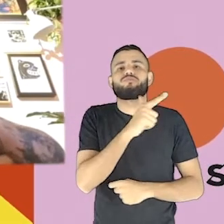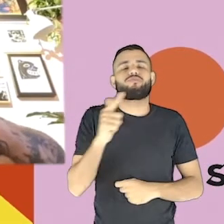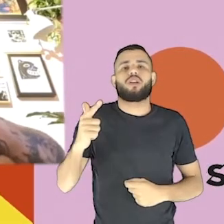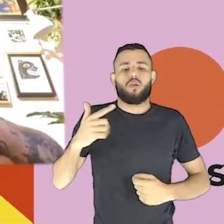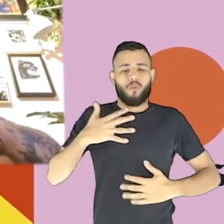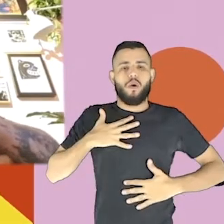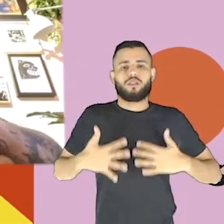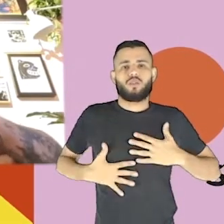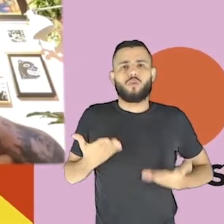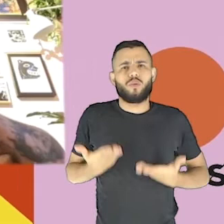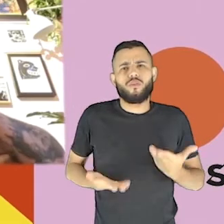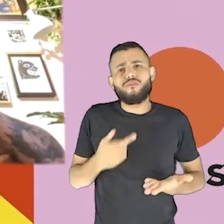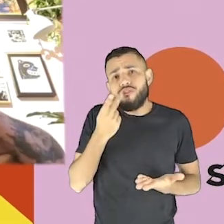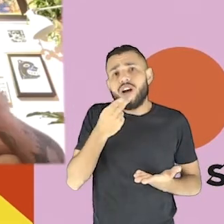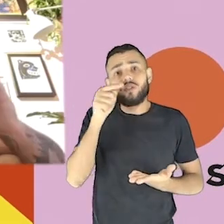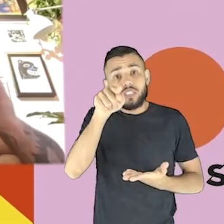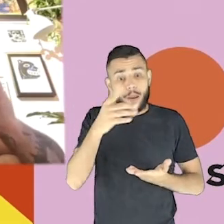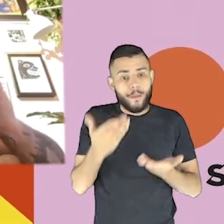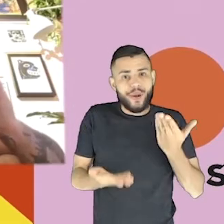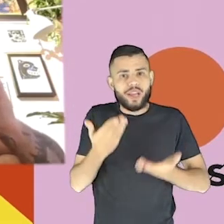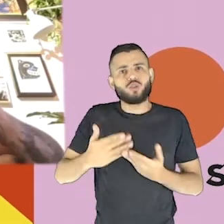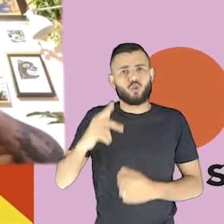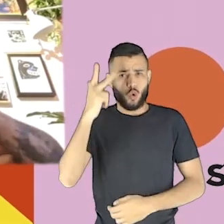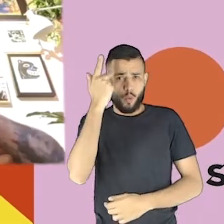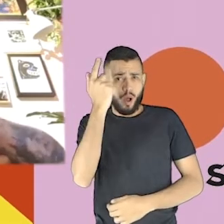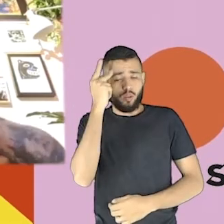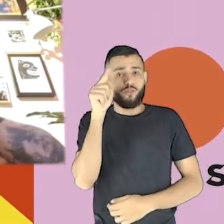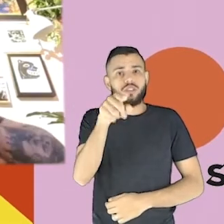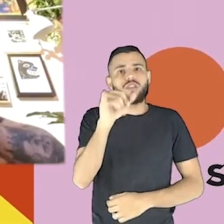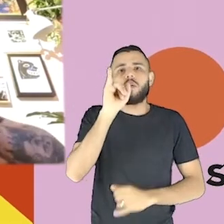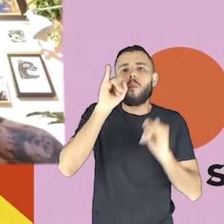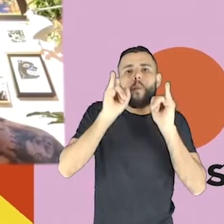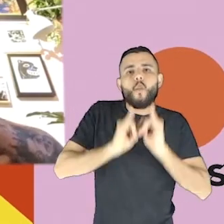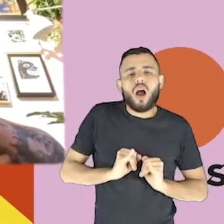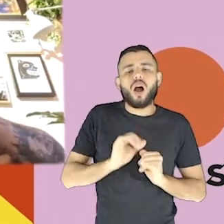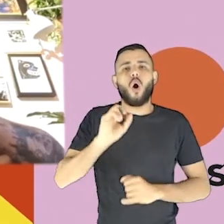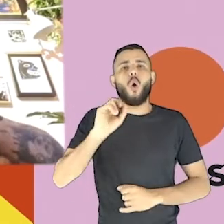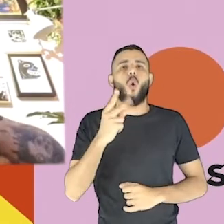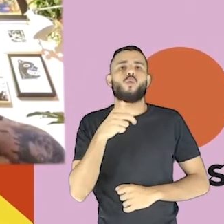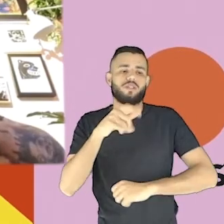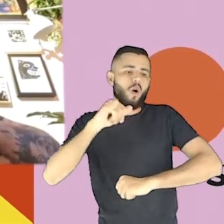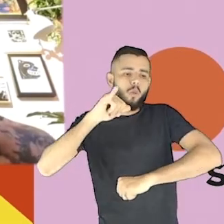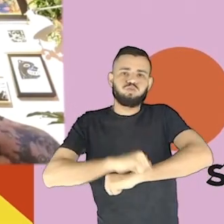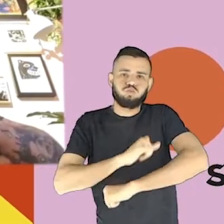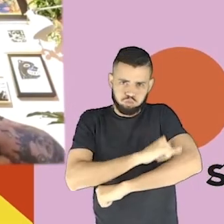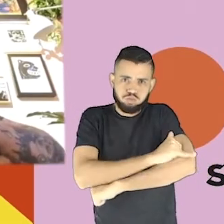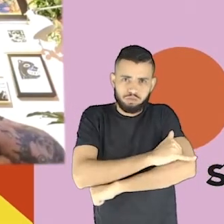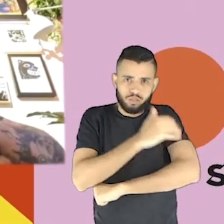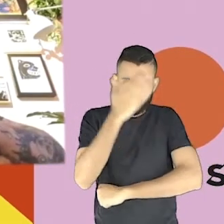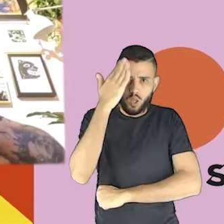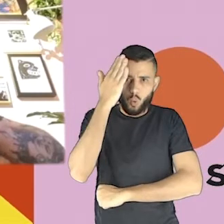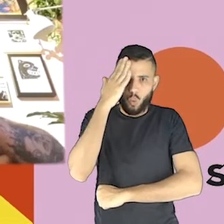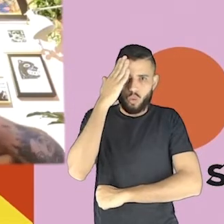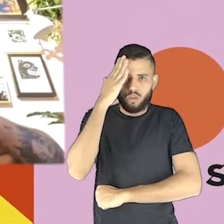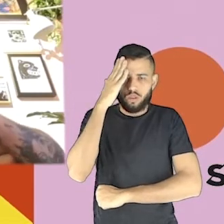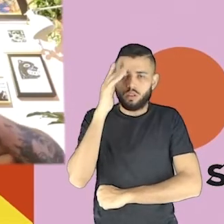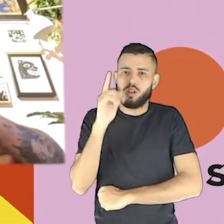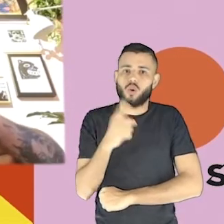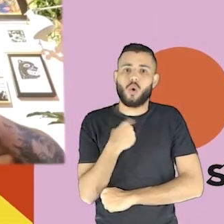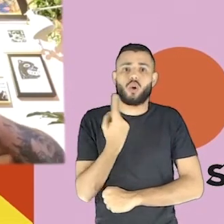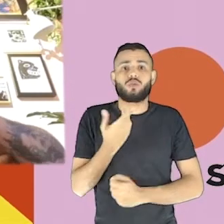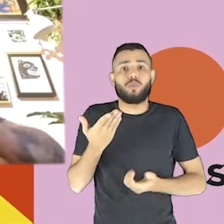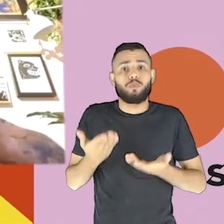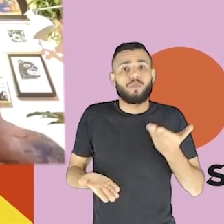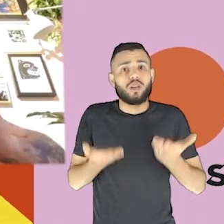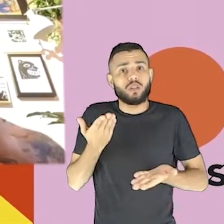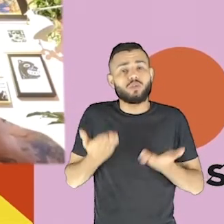massa corporal, que define se você está no peso normal, se você está magra ou se você está obesa, entendeu? Que pega o